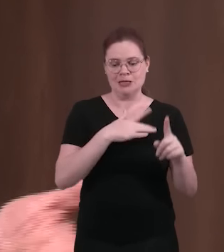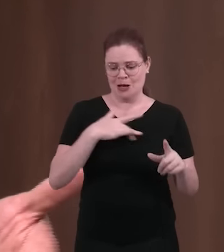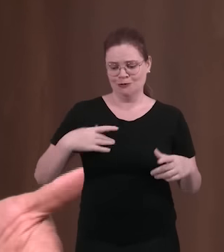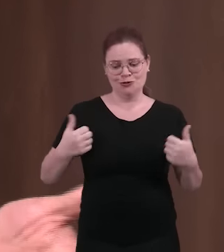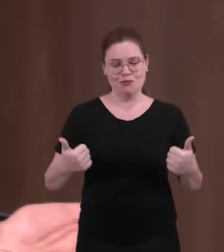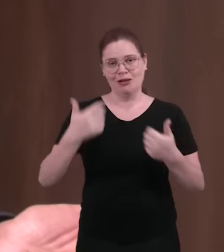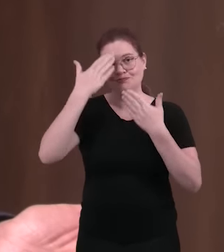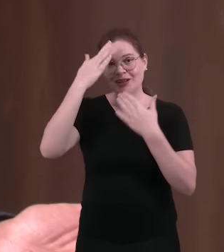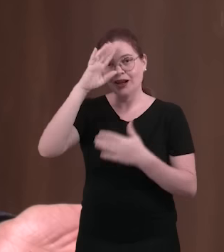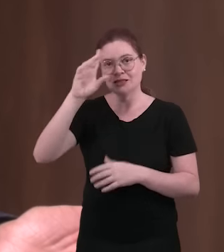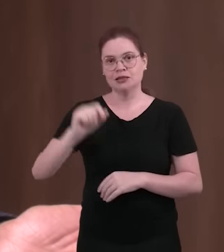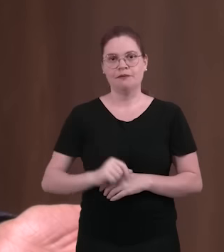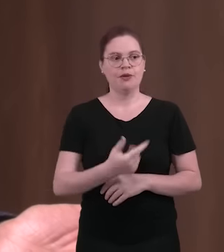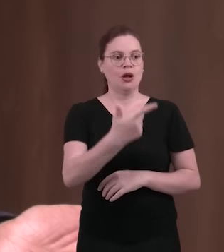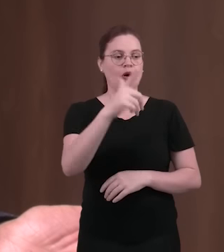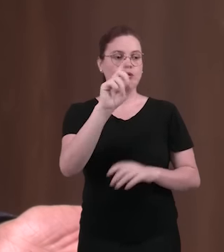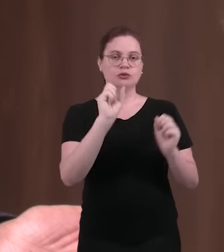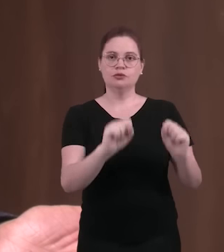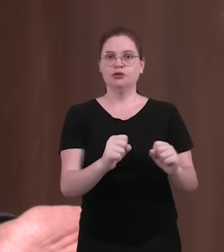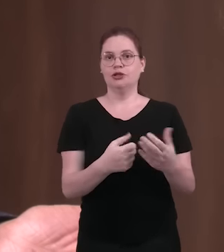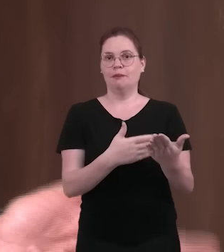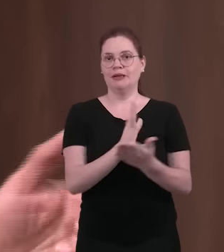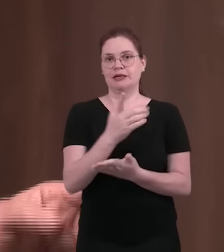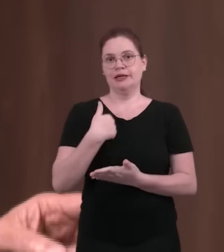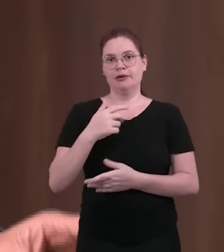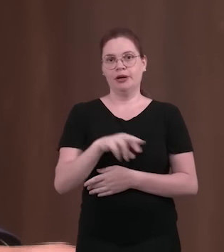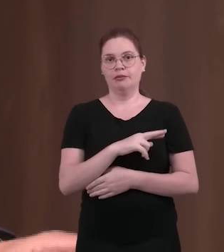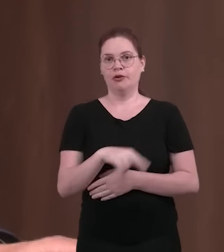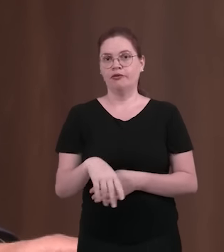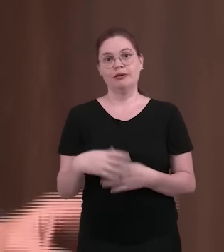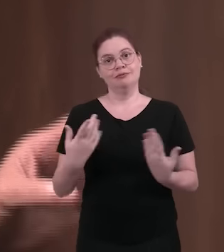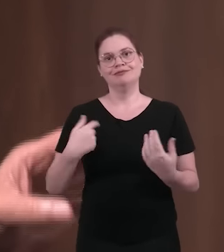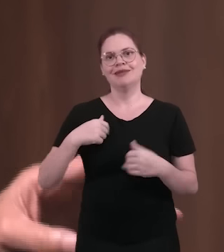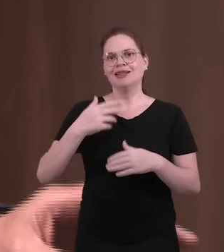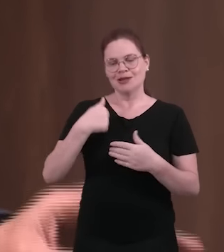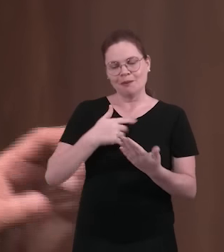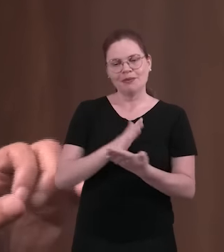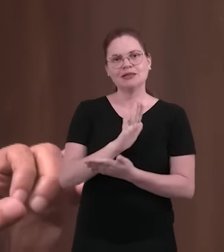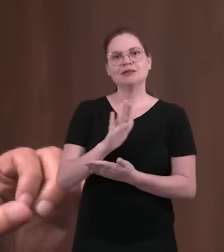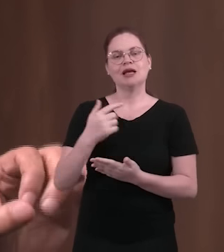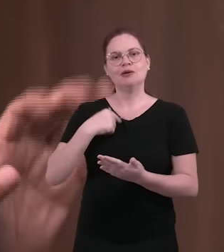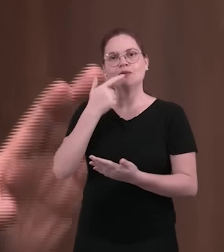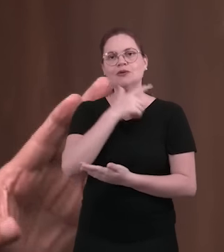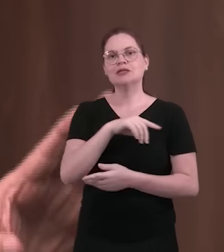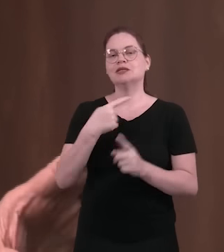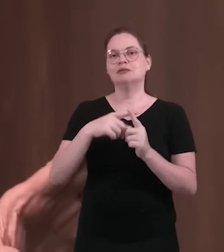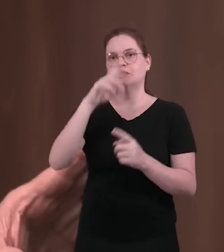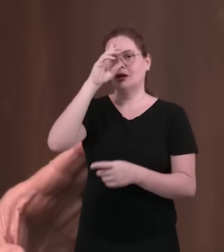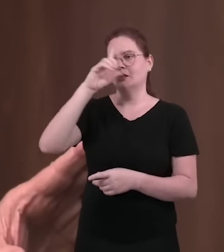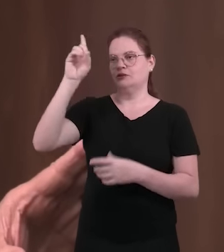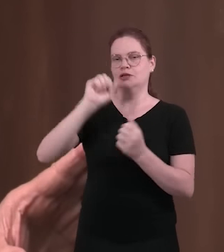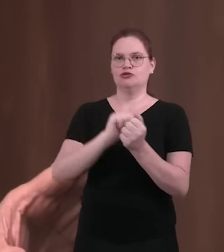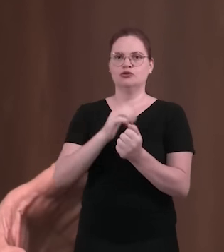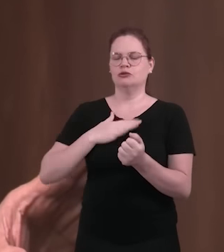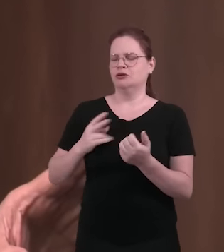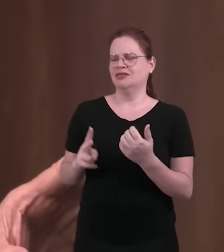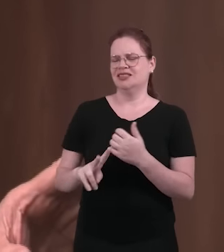poderiam ter sido melhores do que eu? Mas eu alcancei por quê? Porque Deus foi comigo. Então, primeiro, a